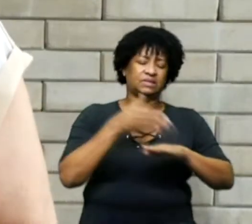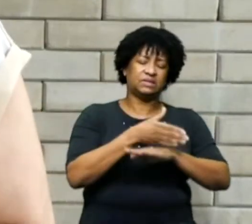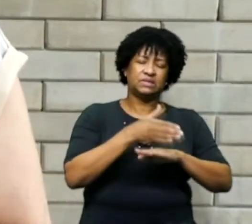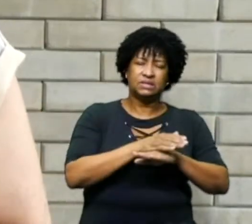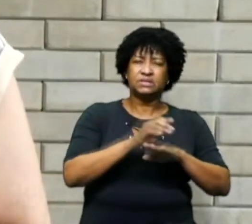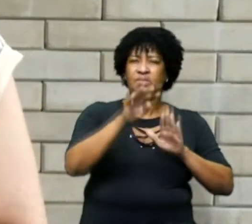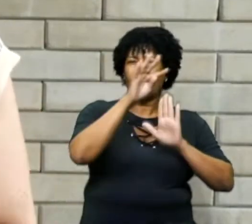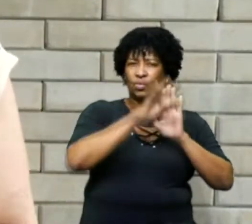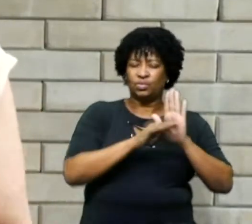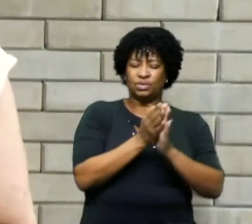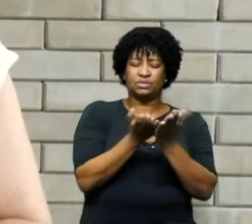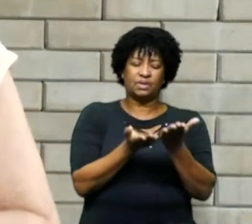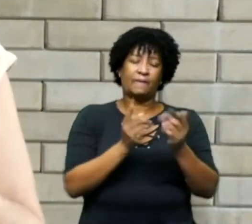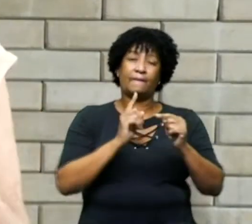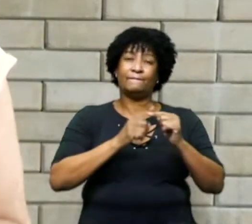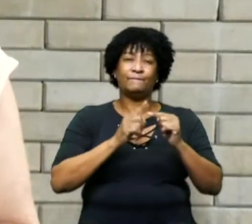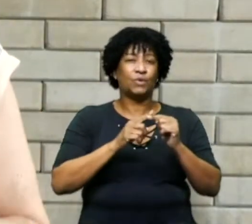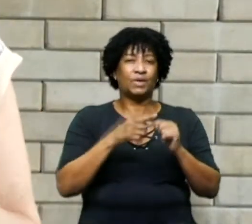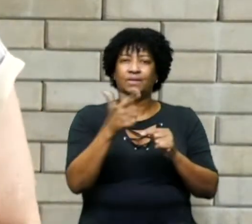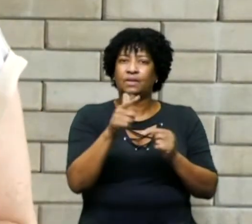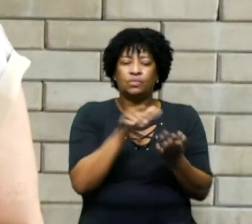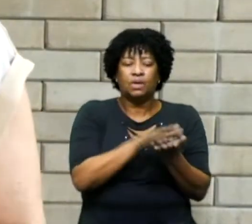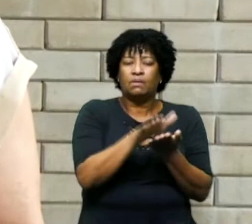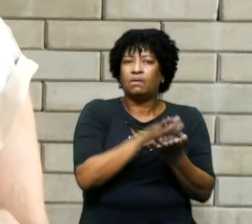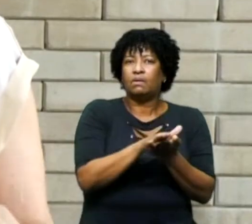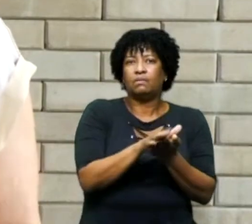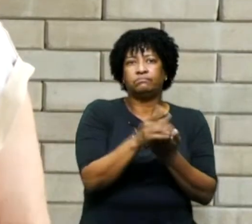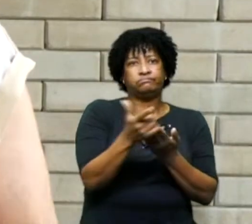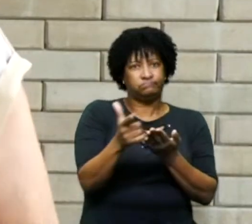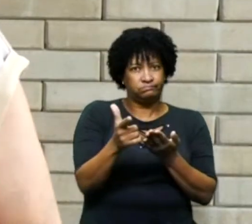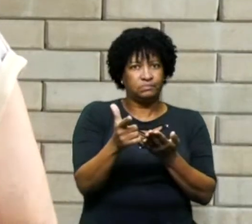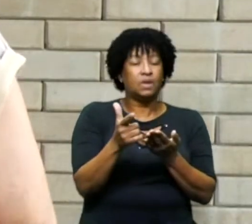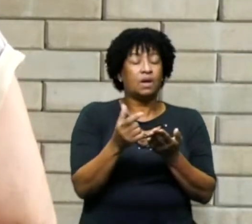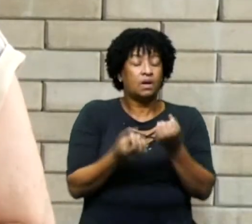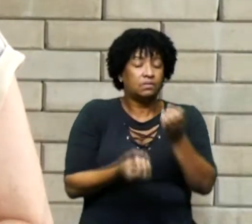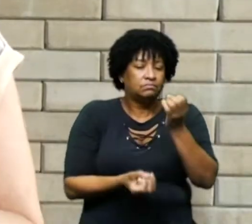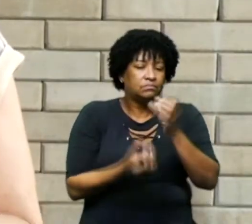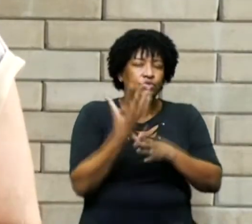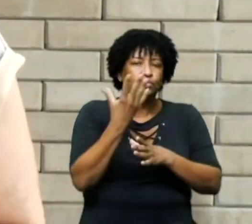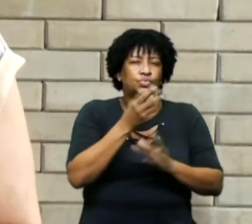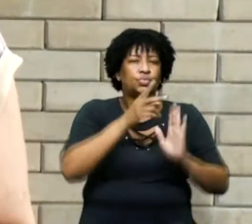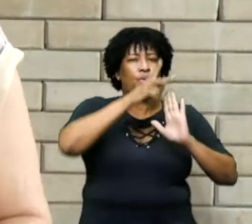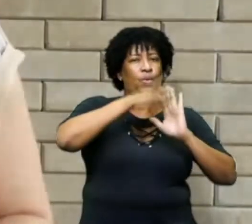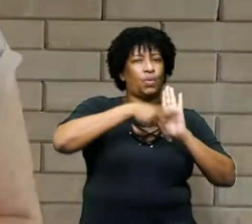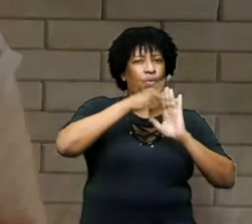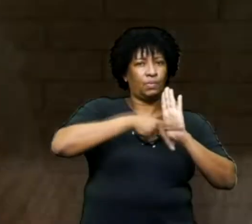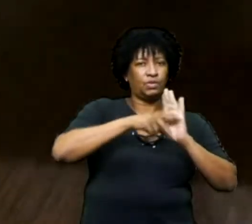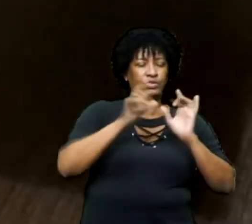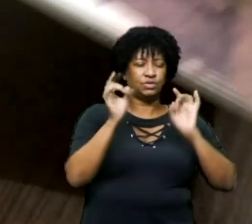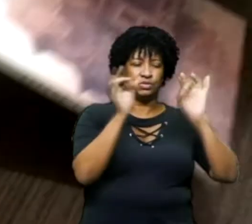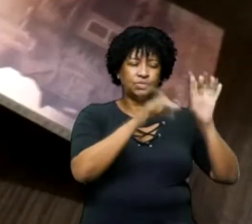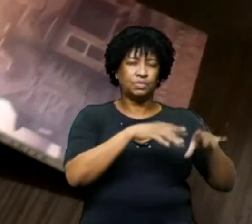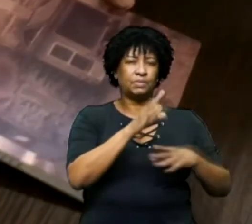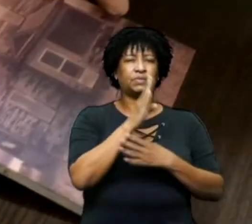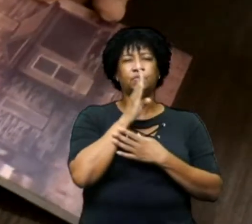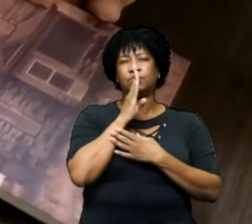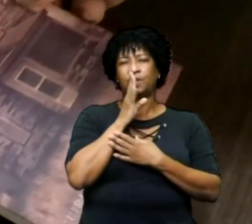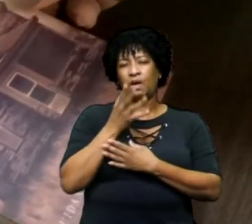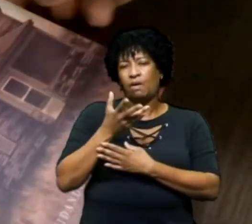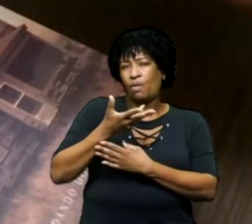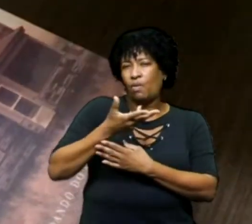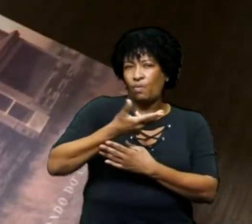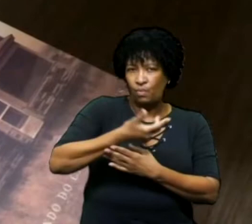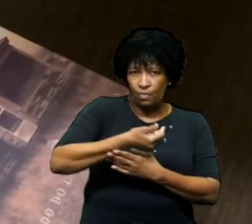dificuldade que elas têm já acessar o texto bíblico porque ela simplesmente não tem o livro impresso em suas mãos Foi aí que nasceu o projeto